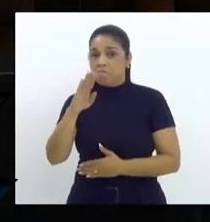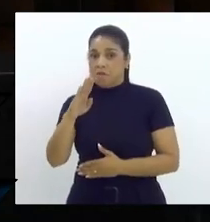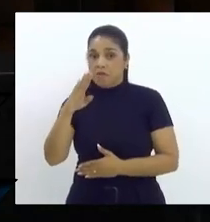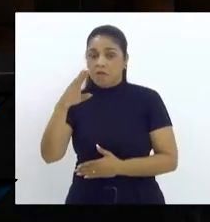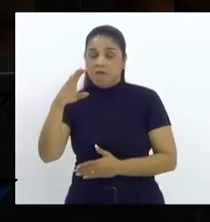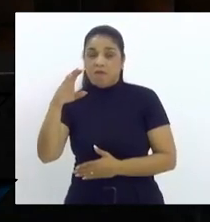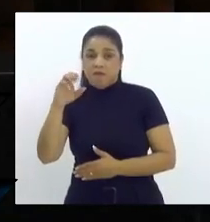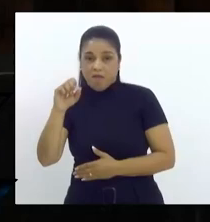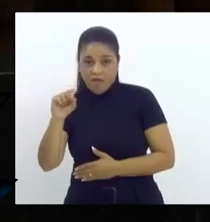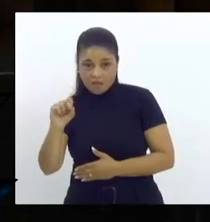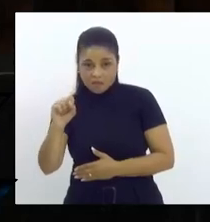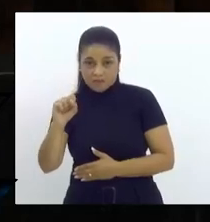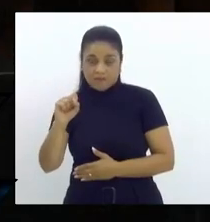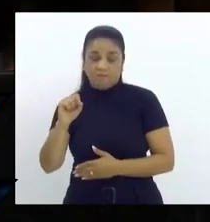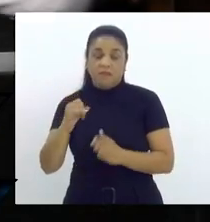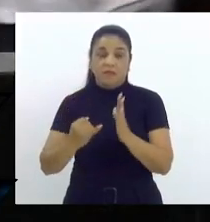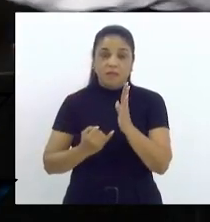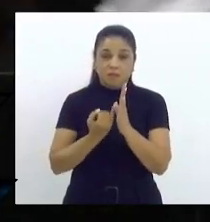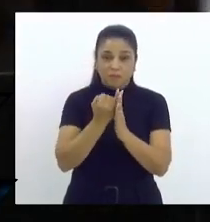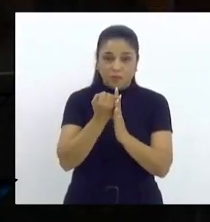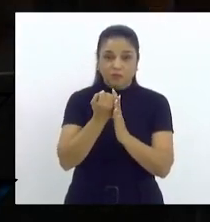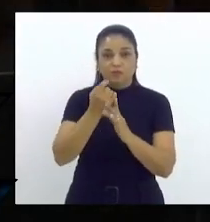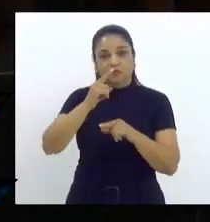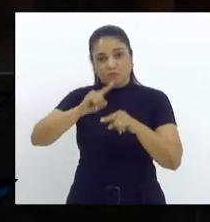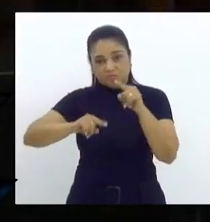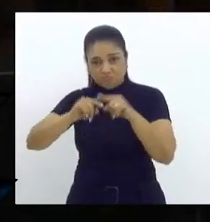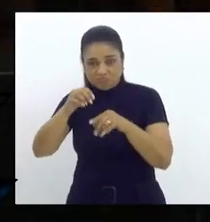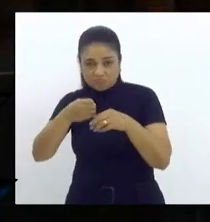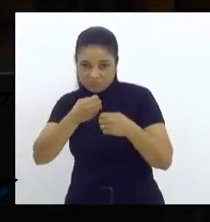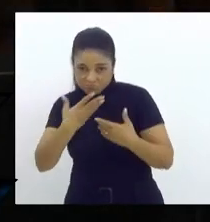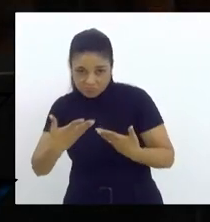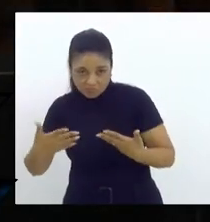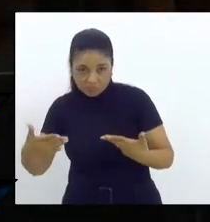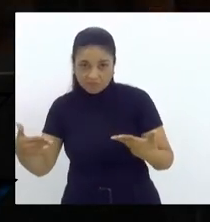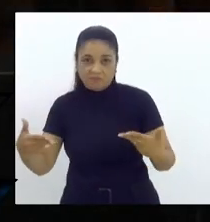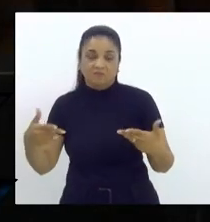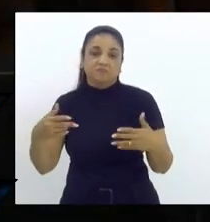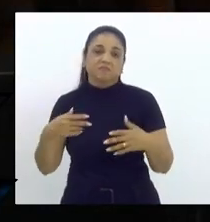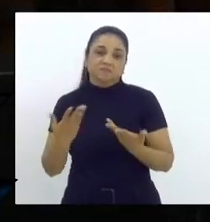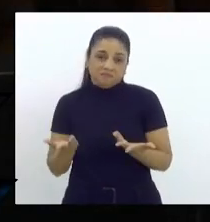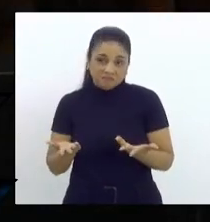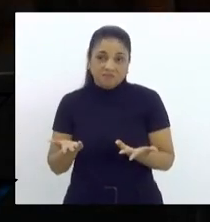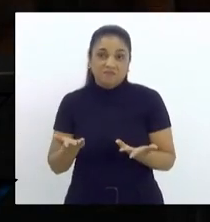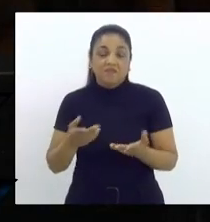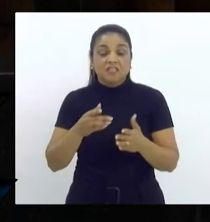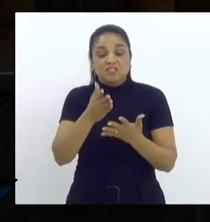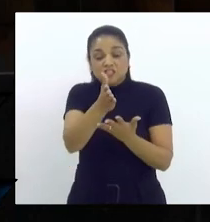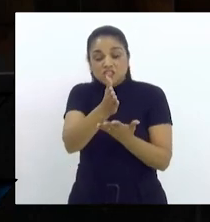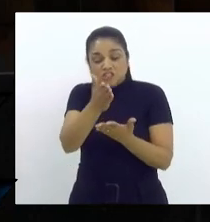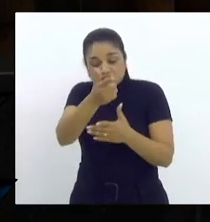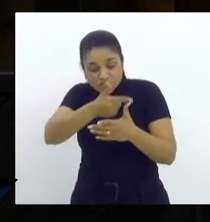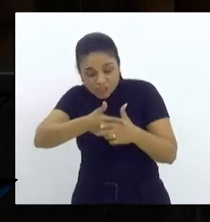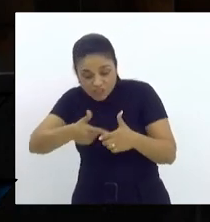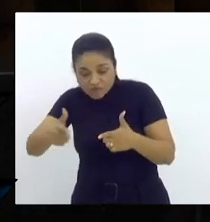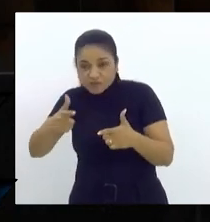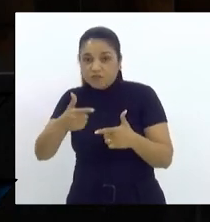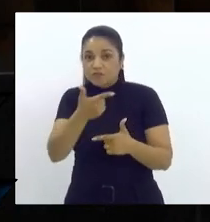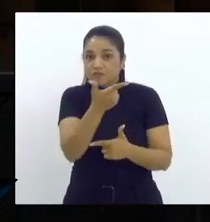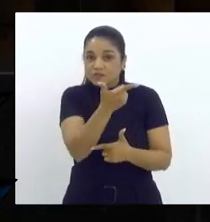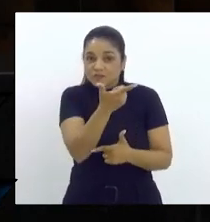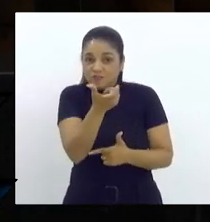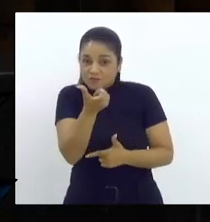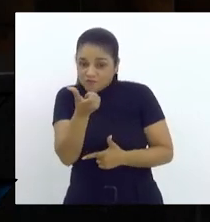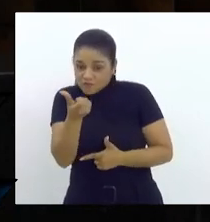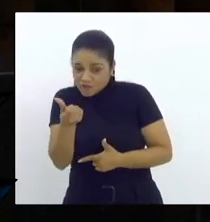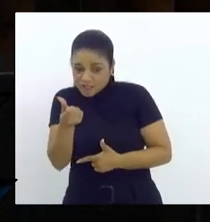e Serviços. E esse novo imposto será dividido entre os 26